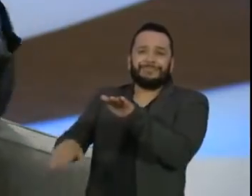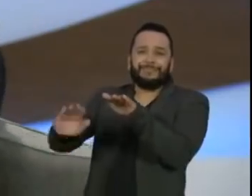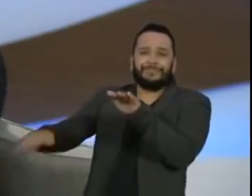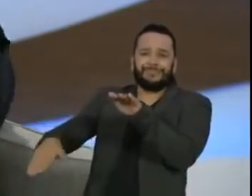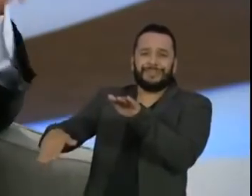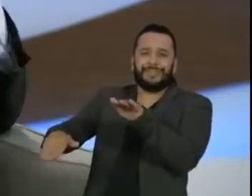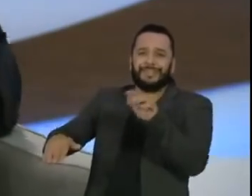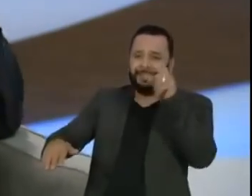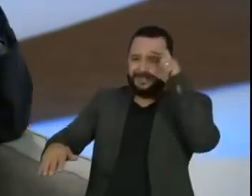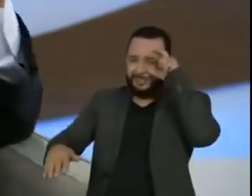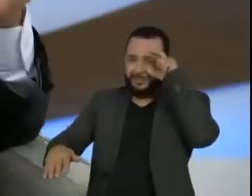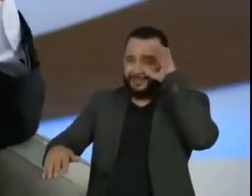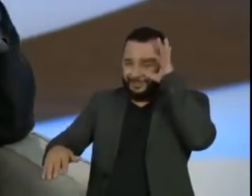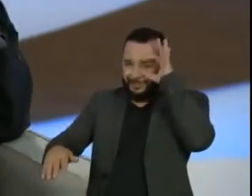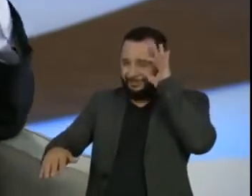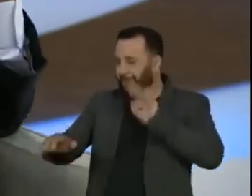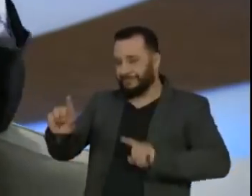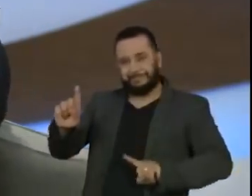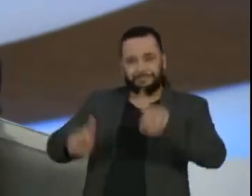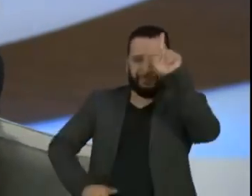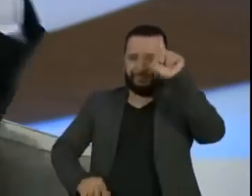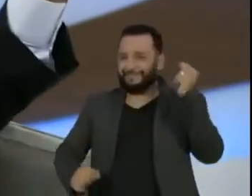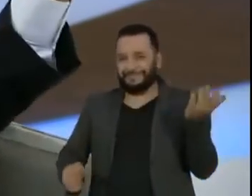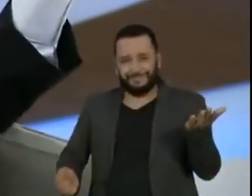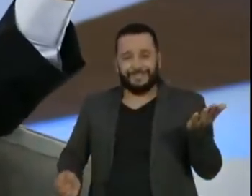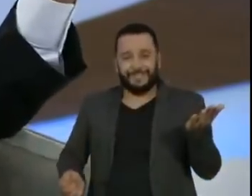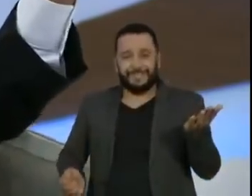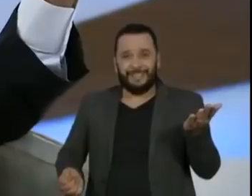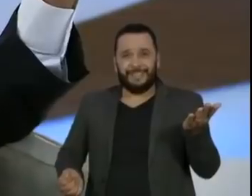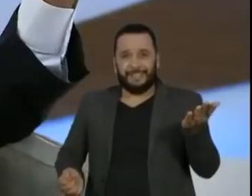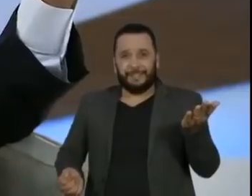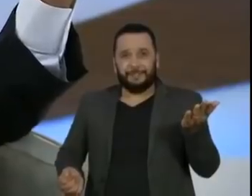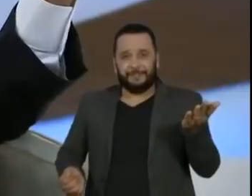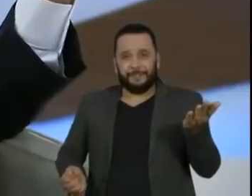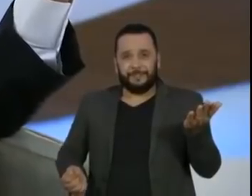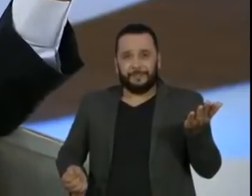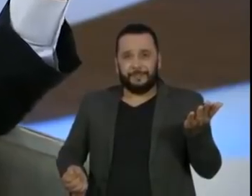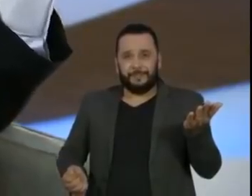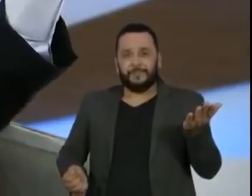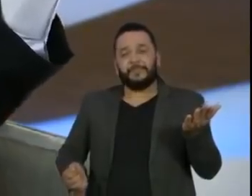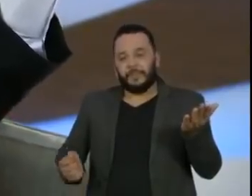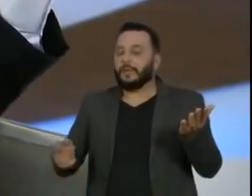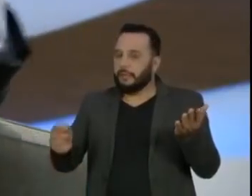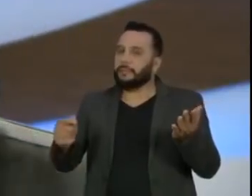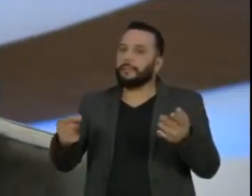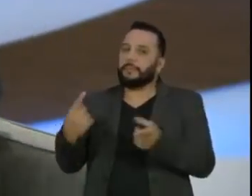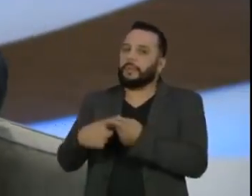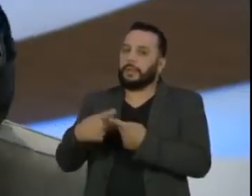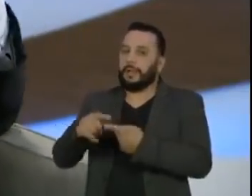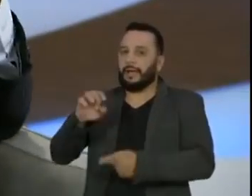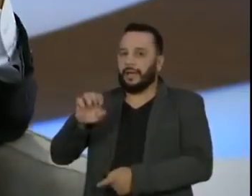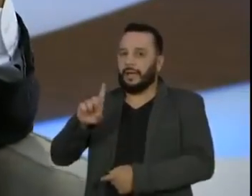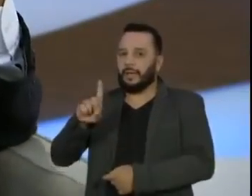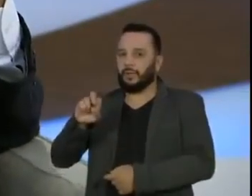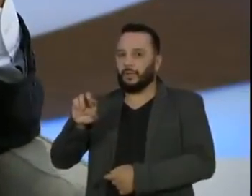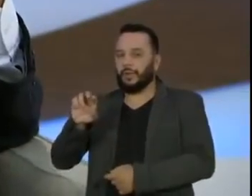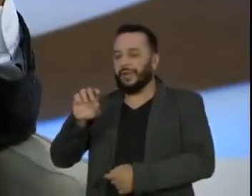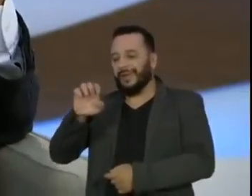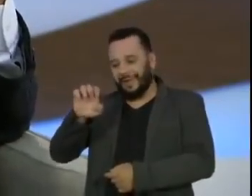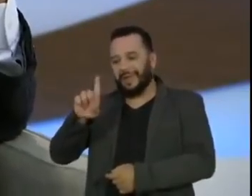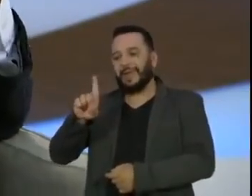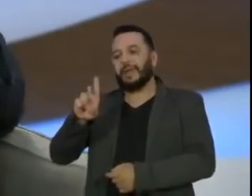imponderável foi a dramática terrible o sofrido até hoje morte do Eduardo Campos se modificou